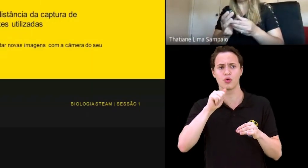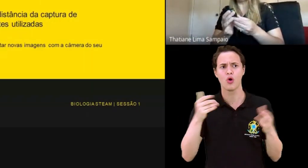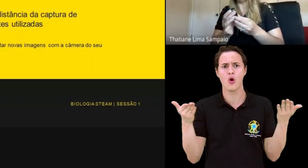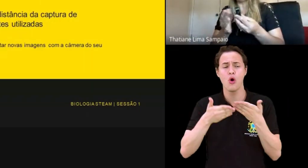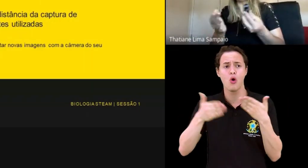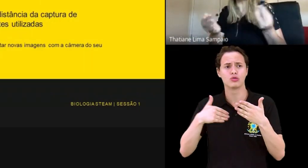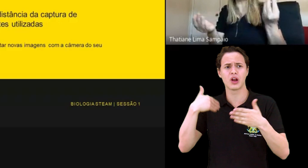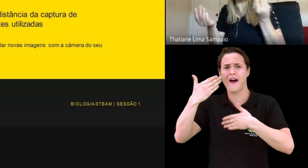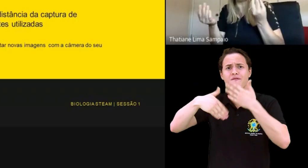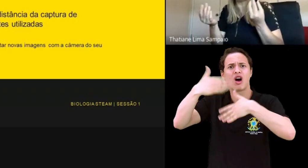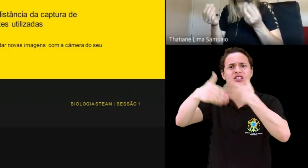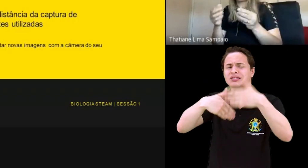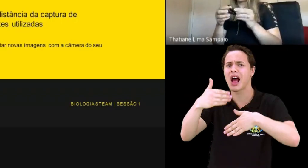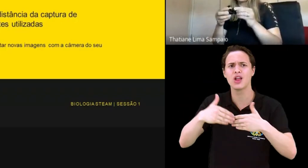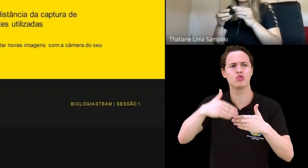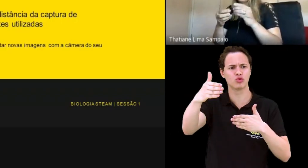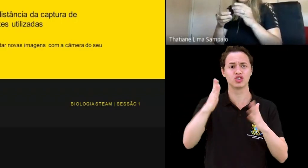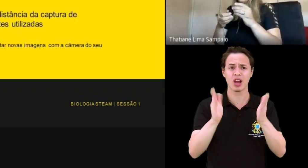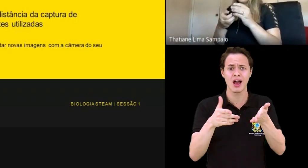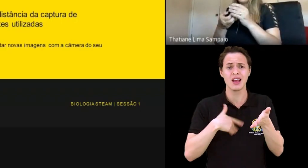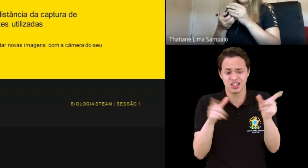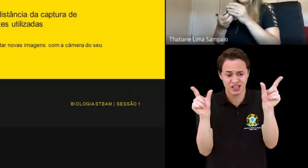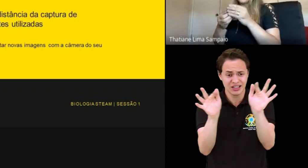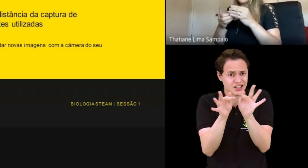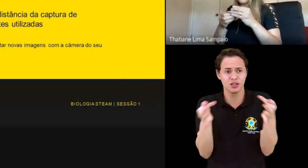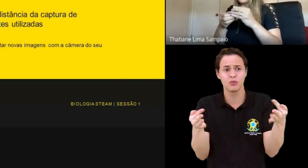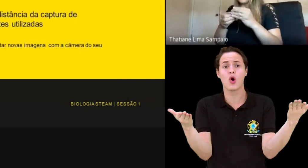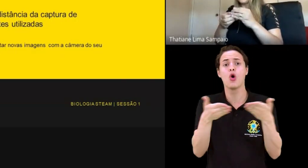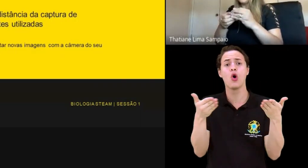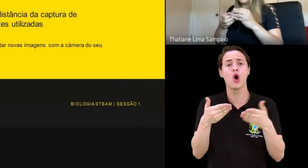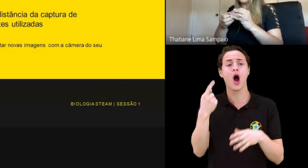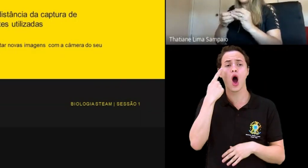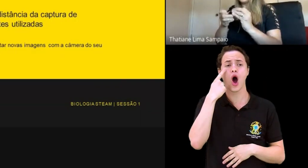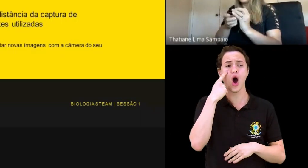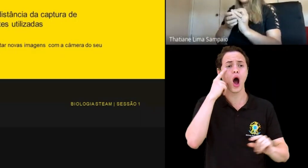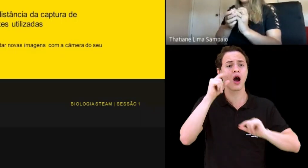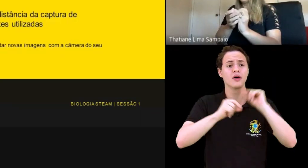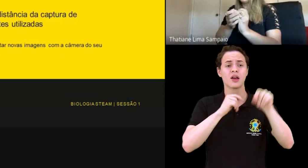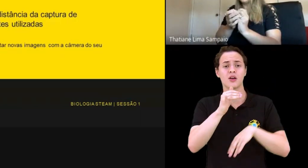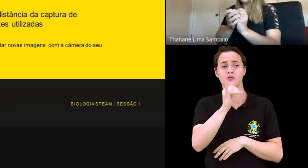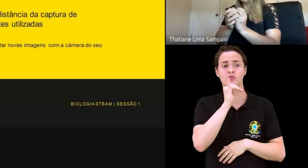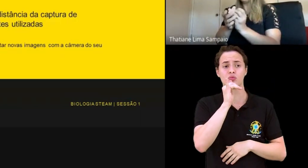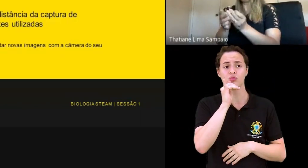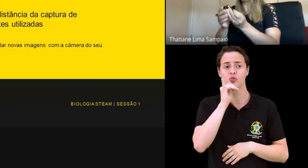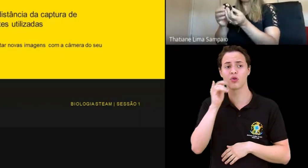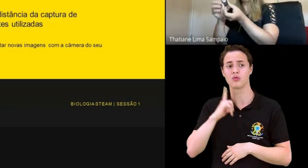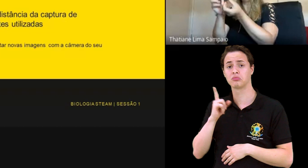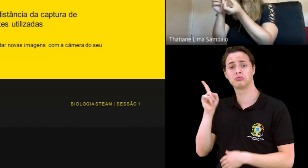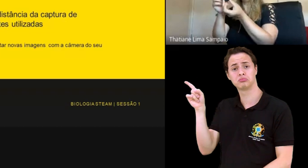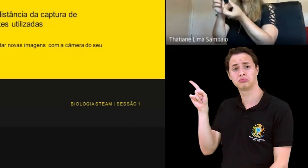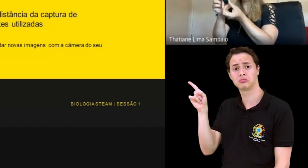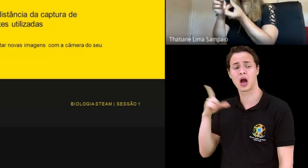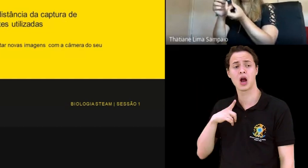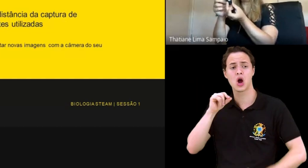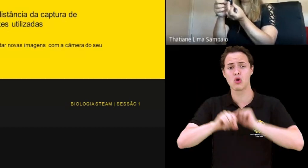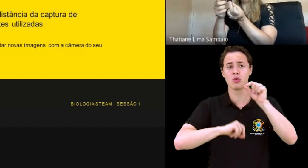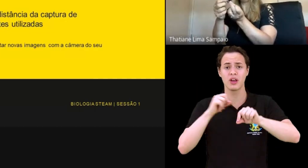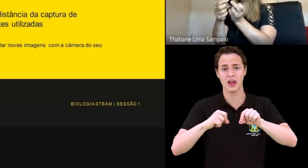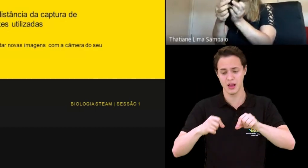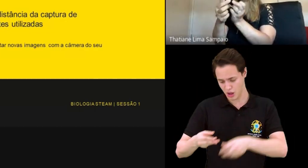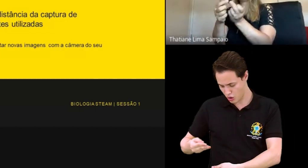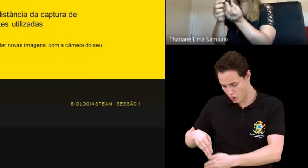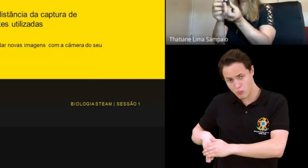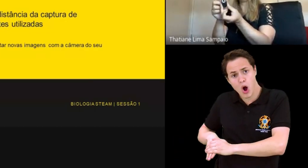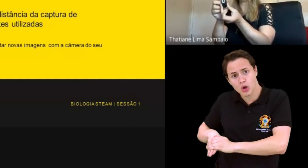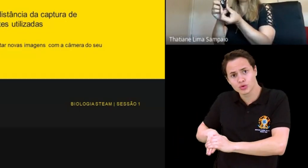tão simplificados que hoje, nada mais, nada menos do que um microscópio é um microscópio de